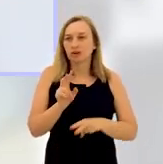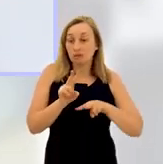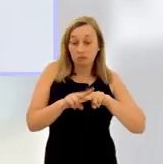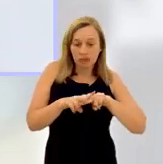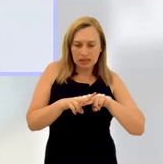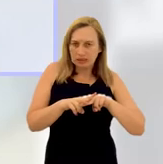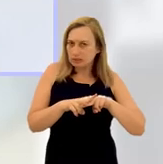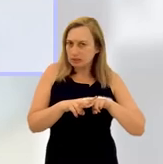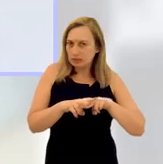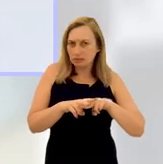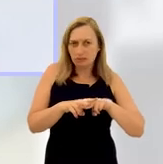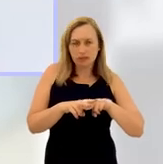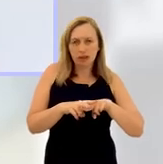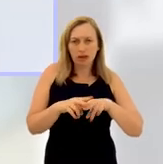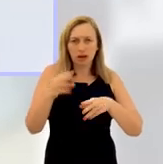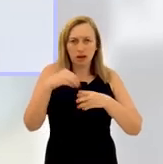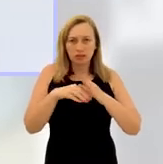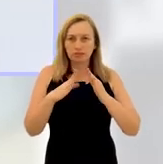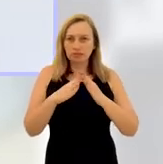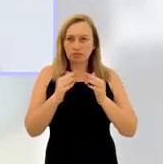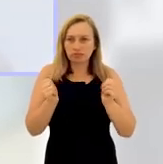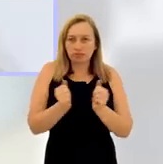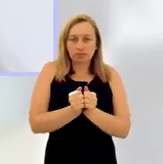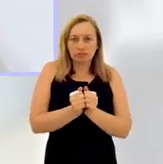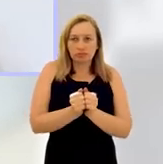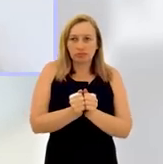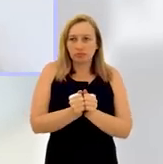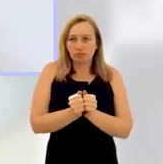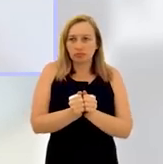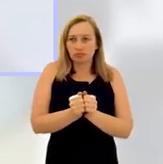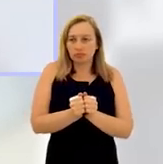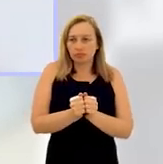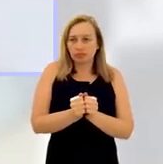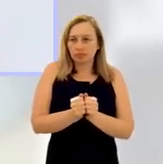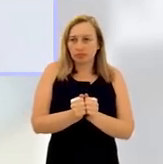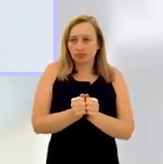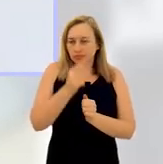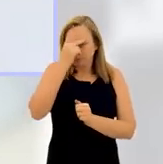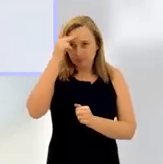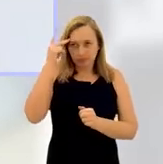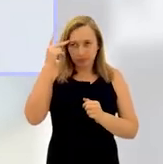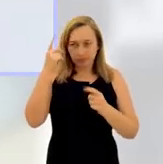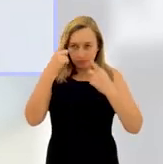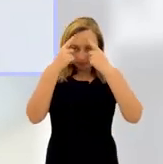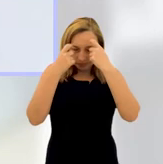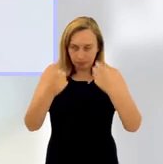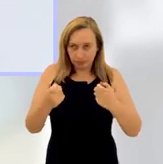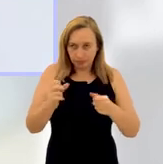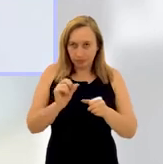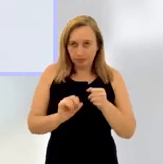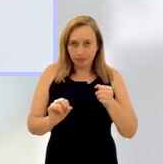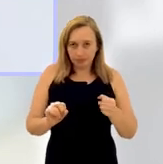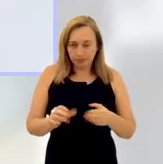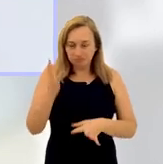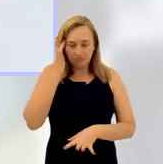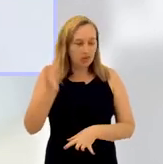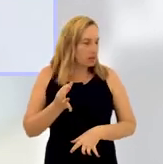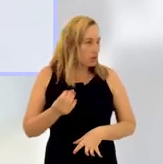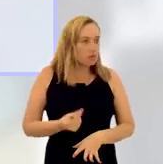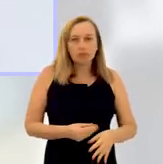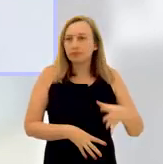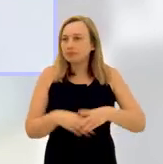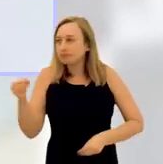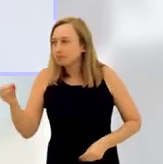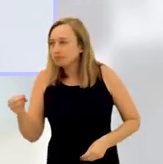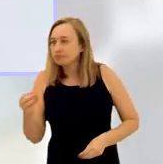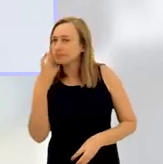em cárcere junto com seus agressores, né? E não sabiam como sair